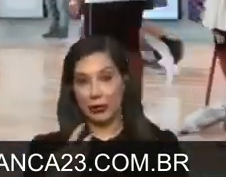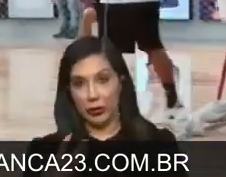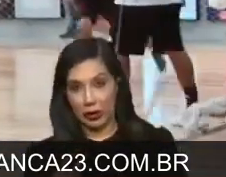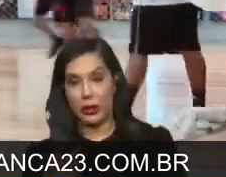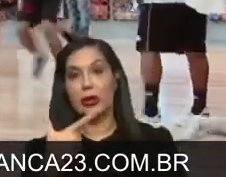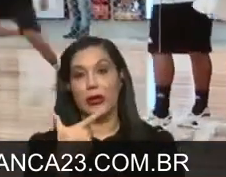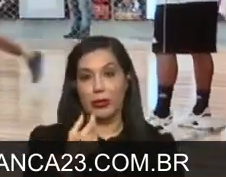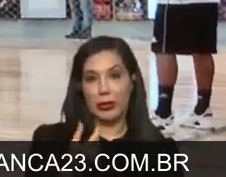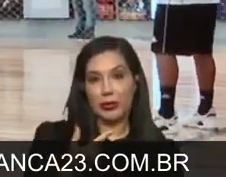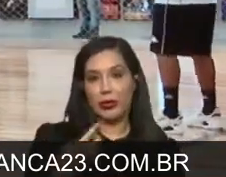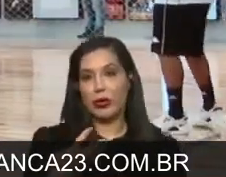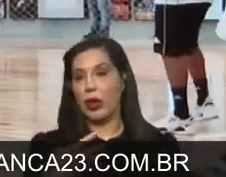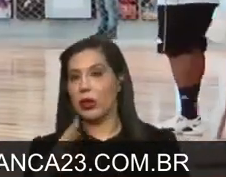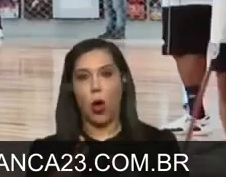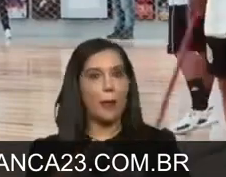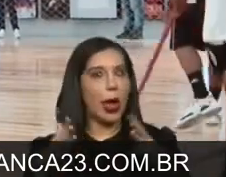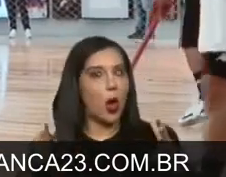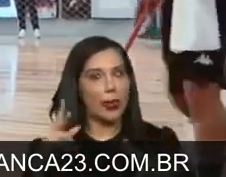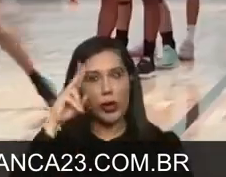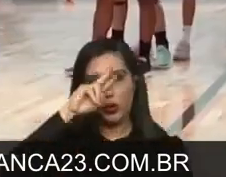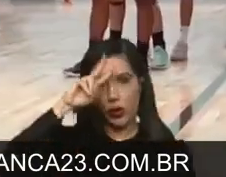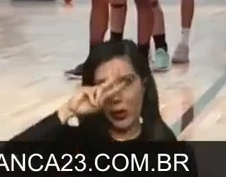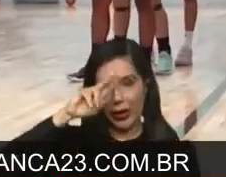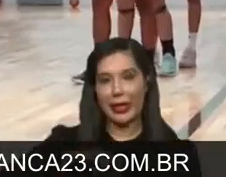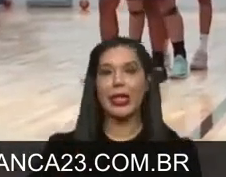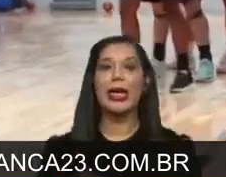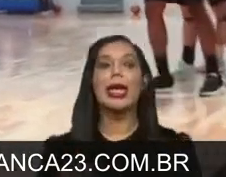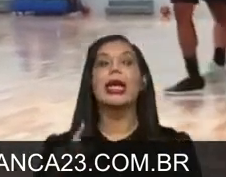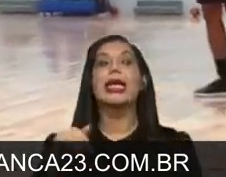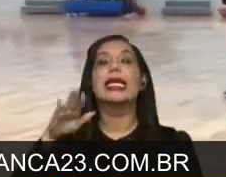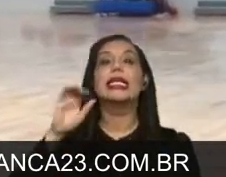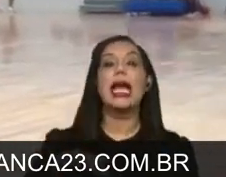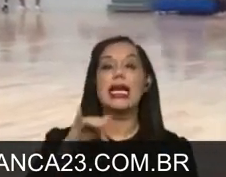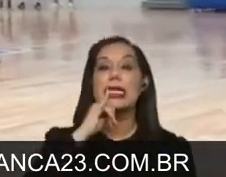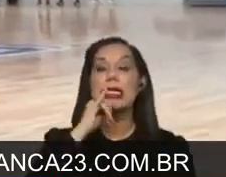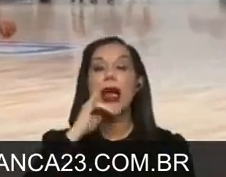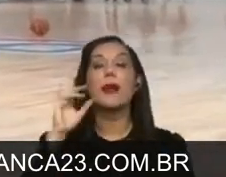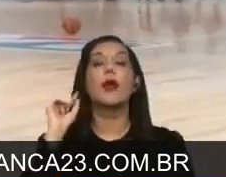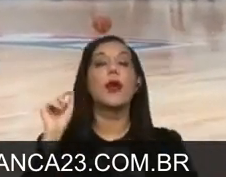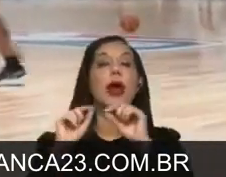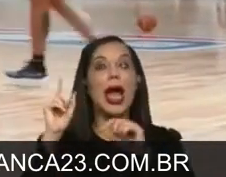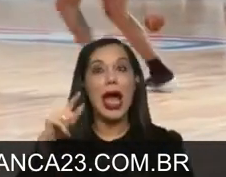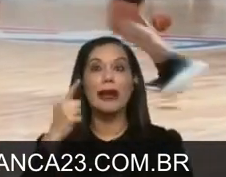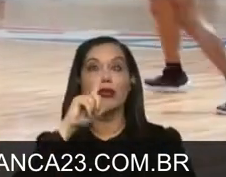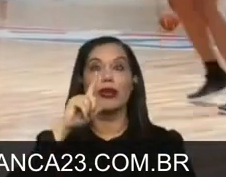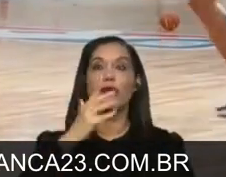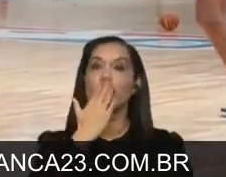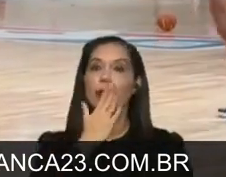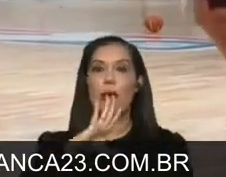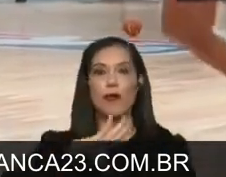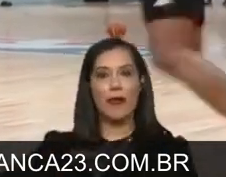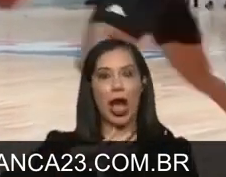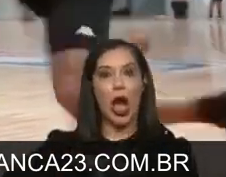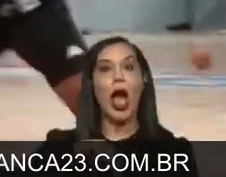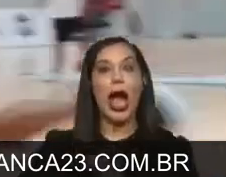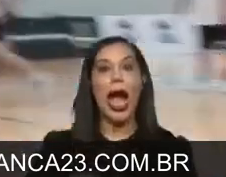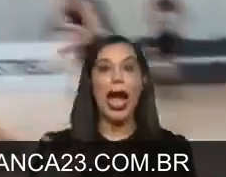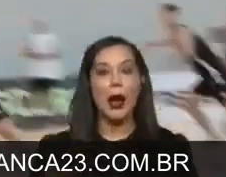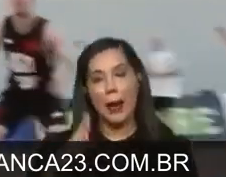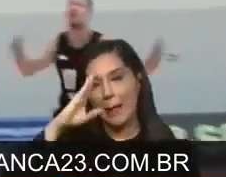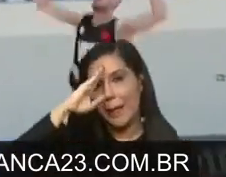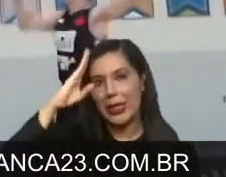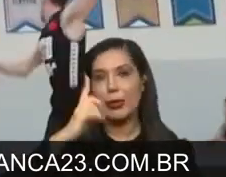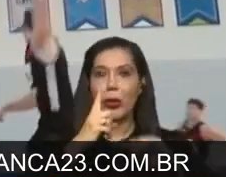2023-2024 será o maior da história. Quem entrou na festa de novo foi o Vasco, que volta a disputar o